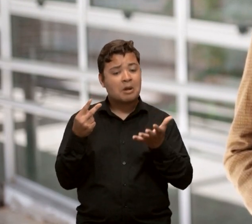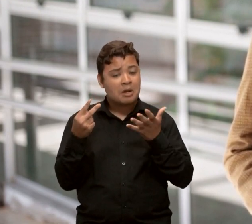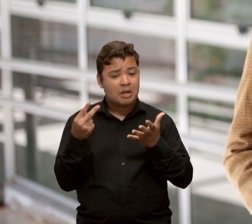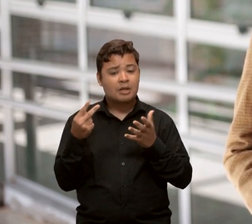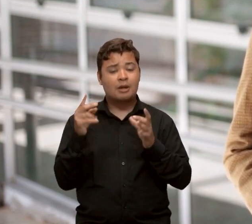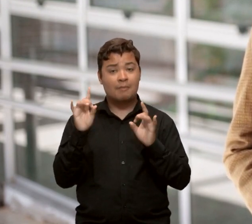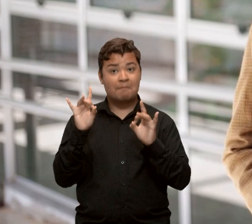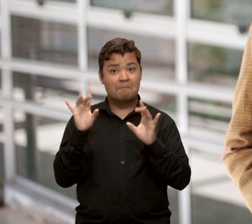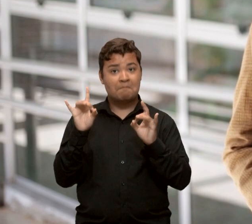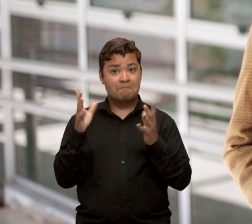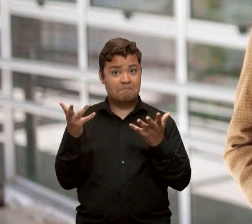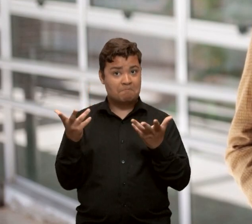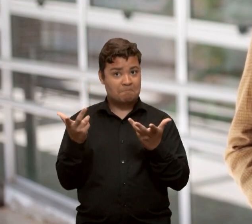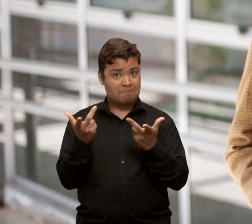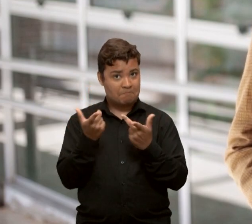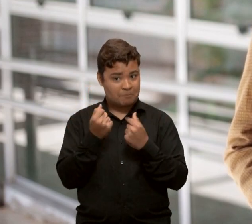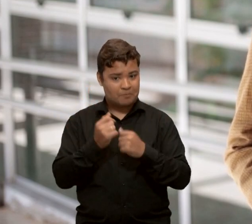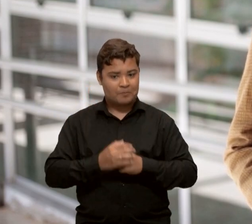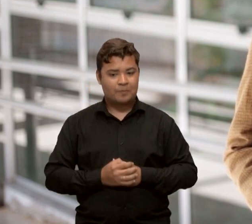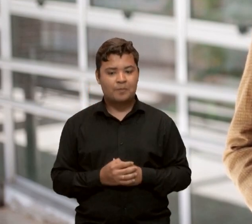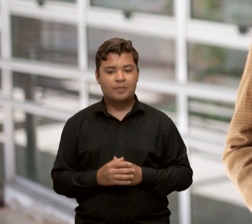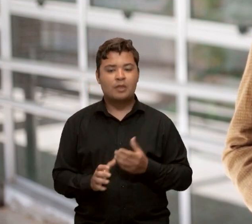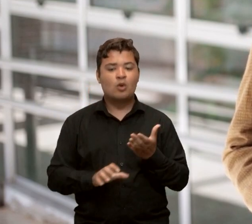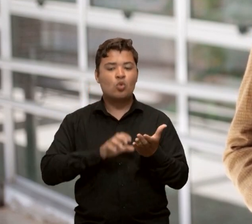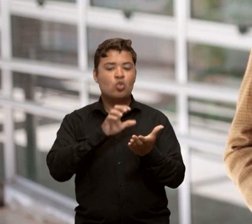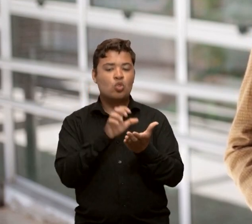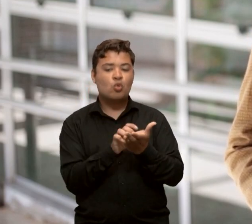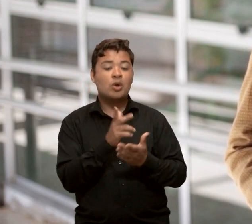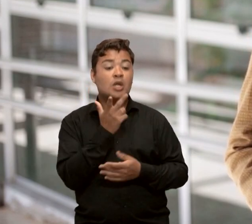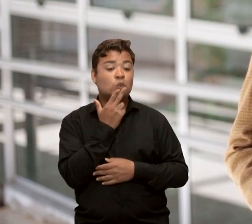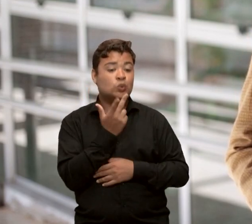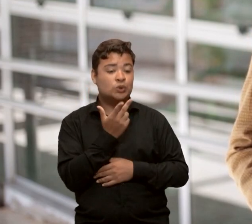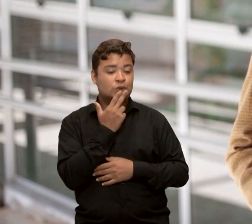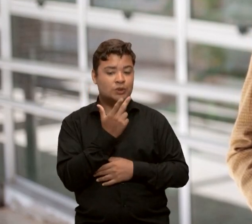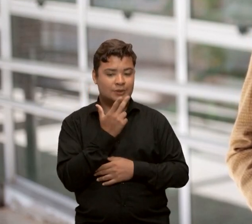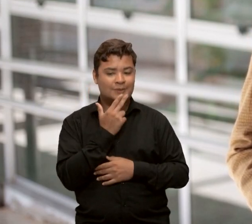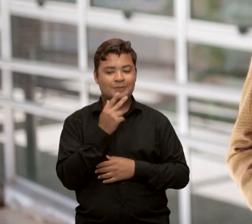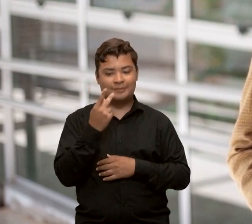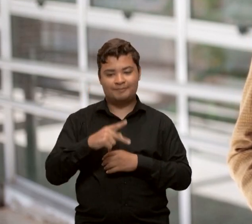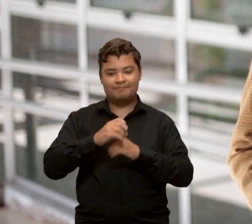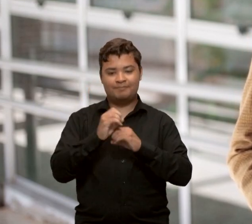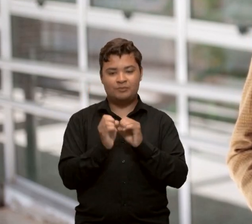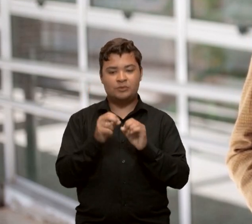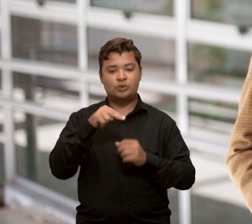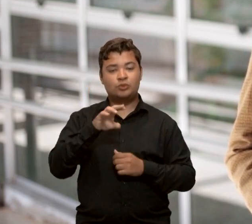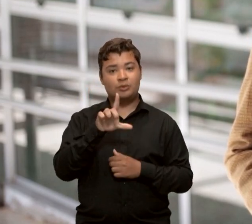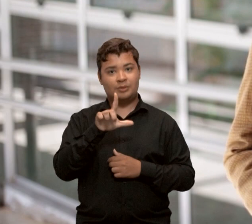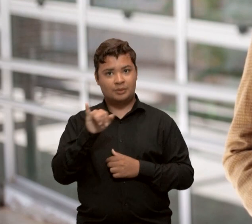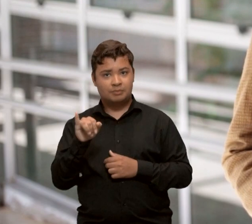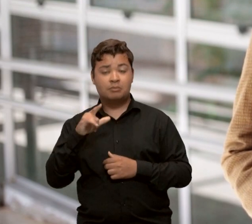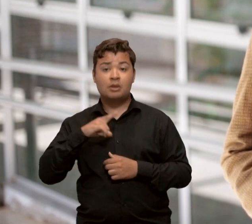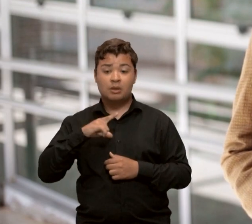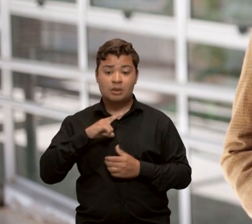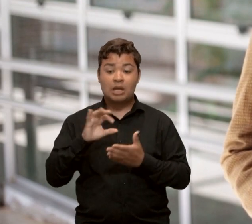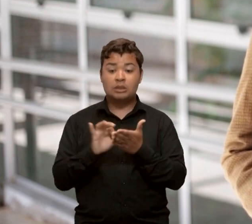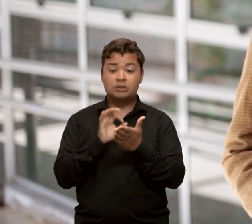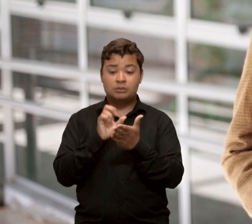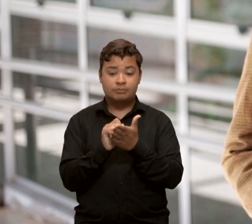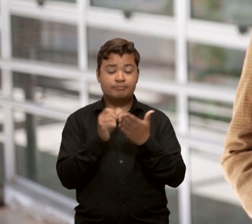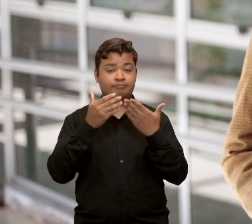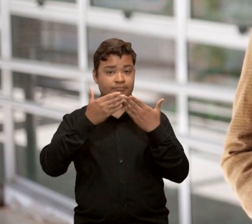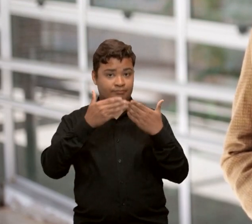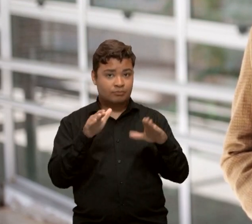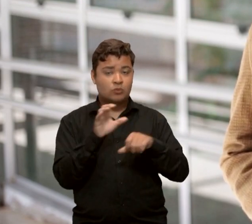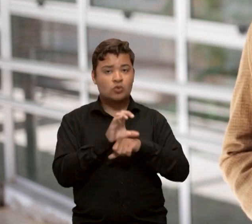se especializar. O Núcleo de Línguas da UFG, NUCLE, está com inscrições abertas para os cursos nas